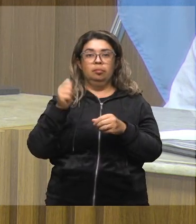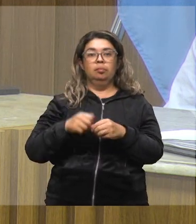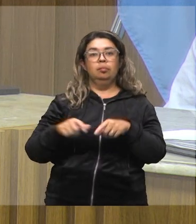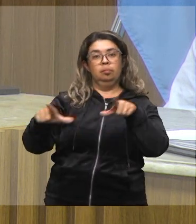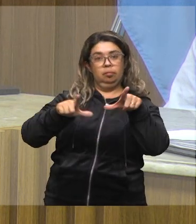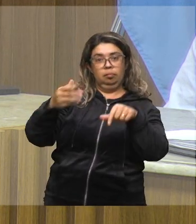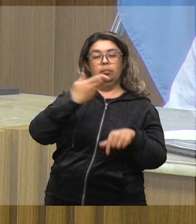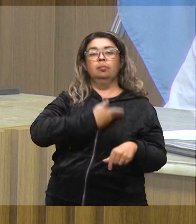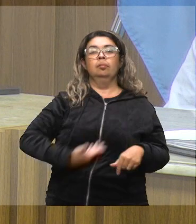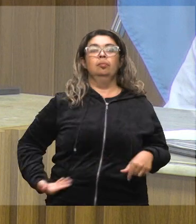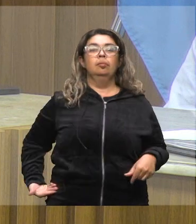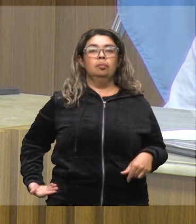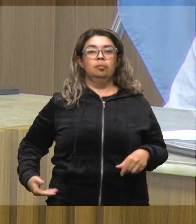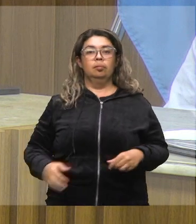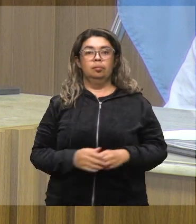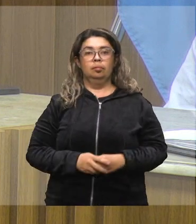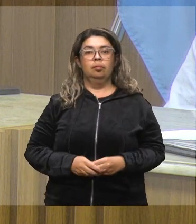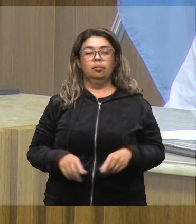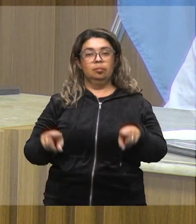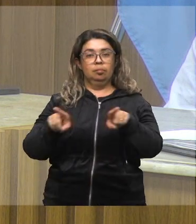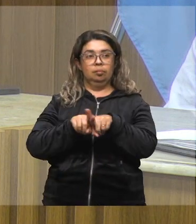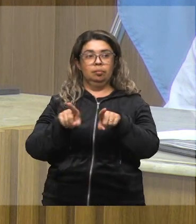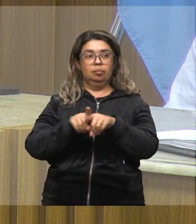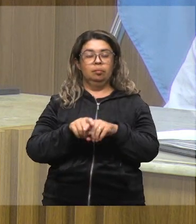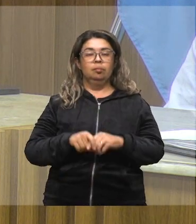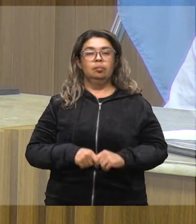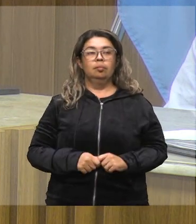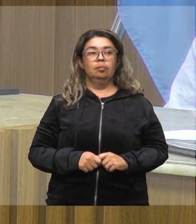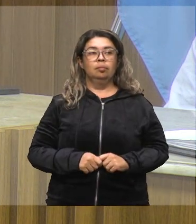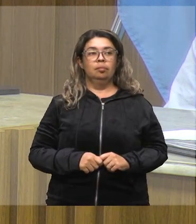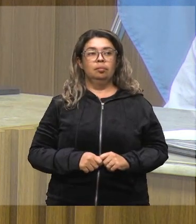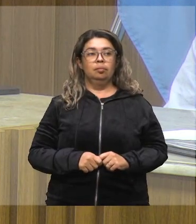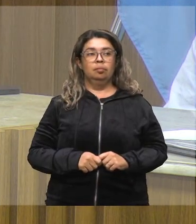públicas e demais entidades